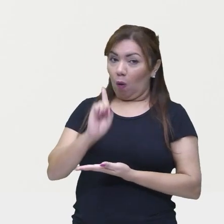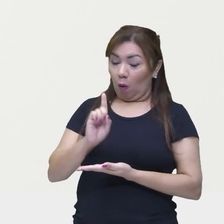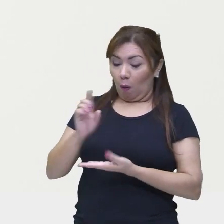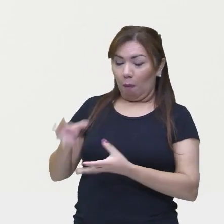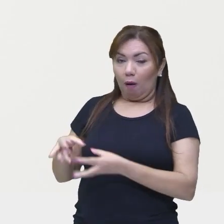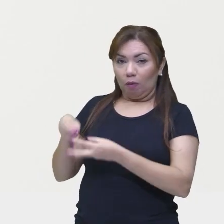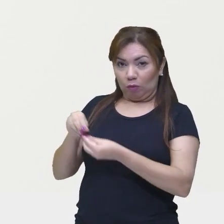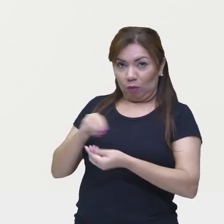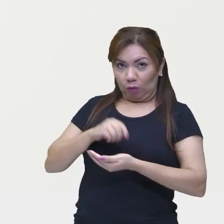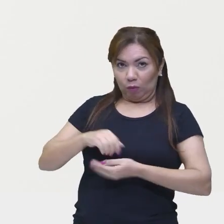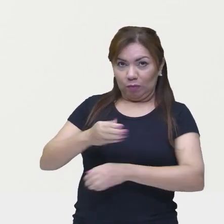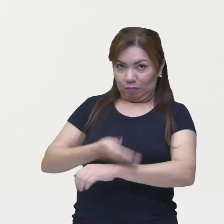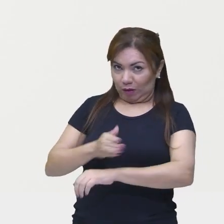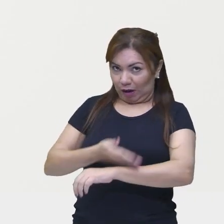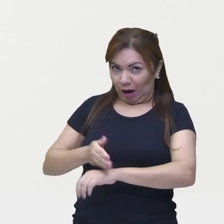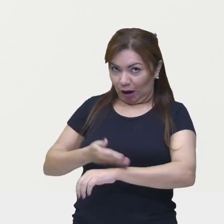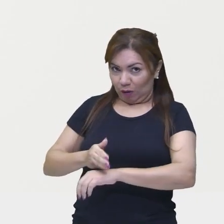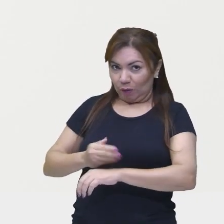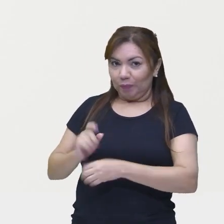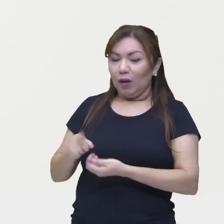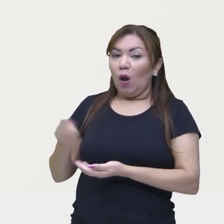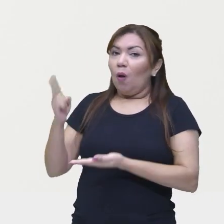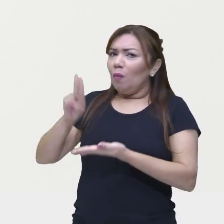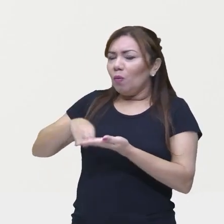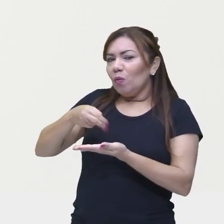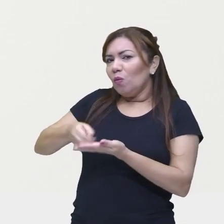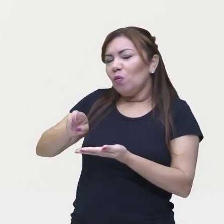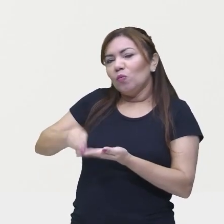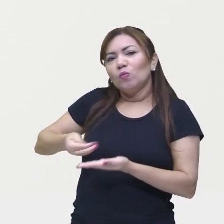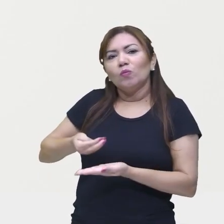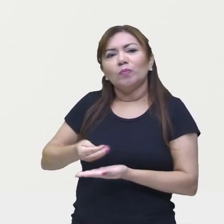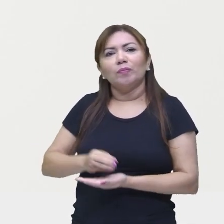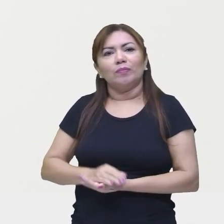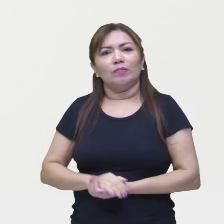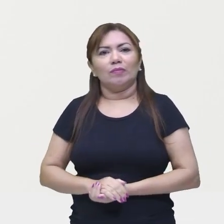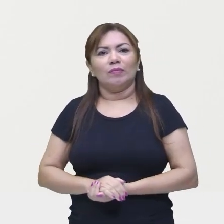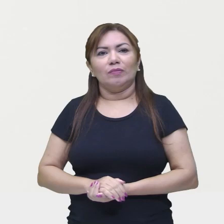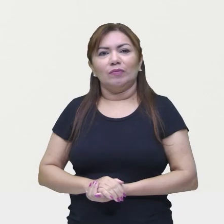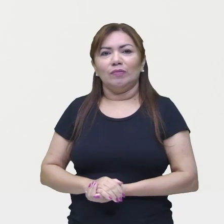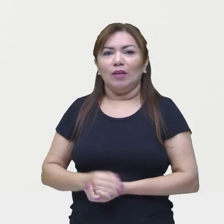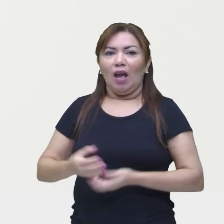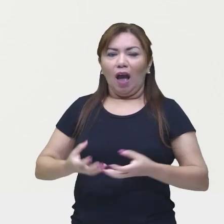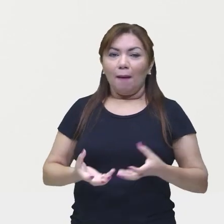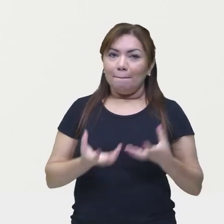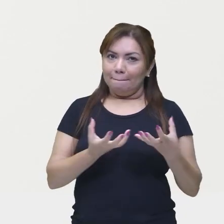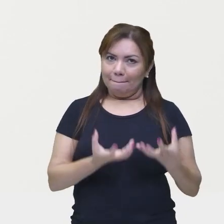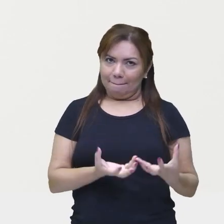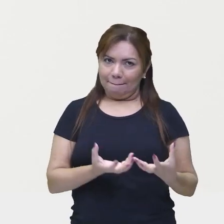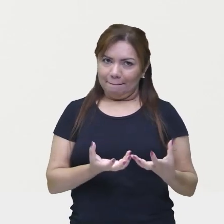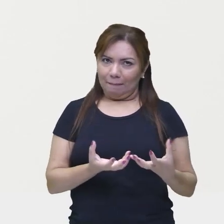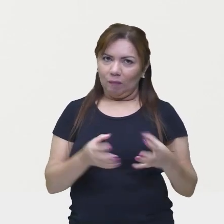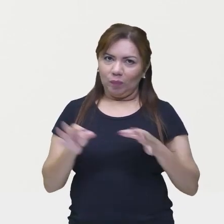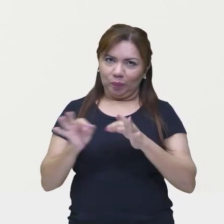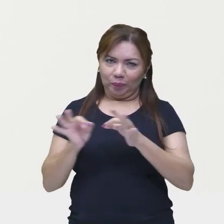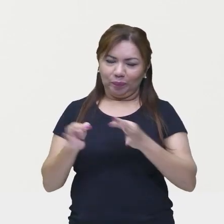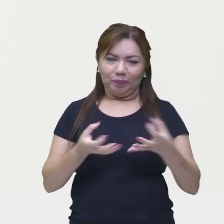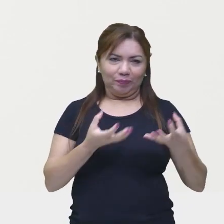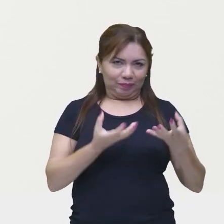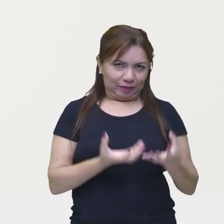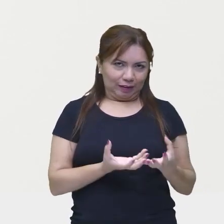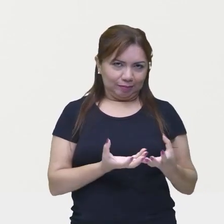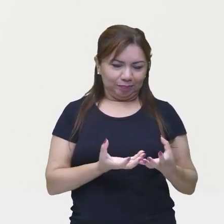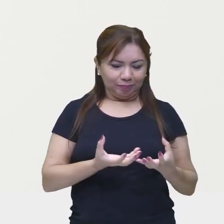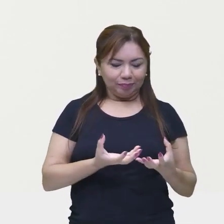de tapioca e uma colher de sopa de manteiga. Modo de preparo: leve uma